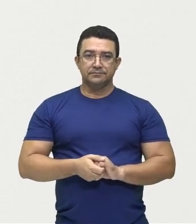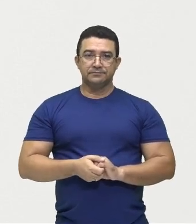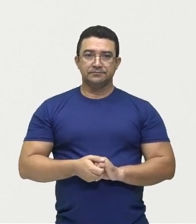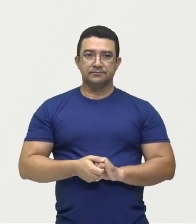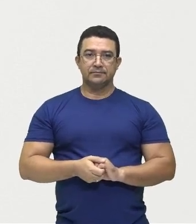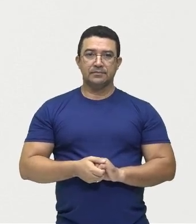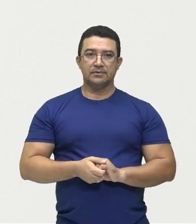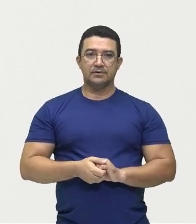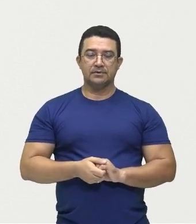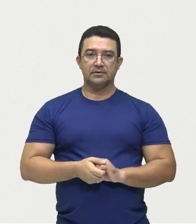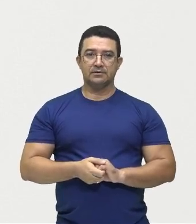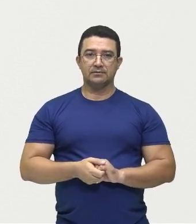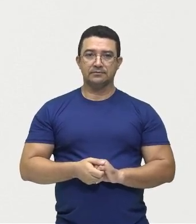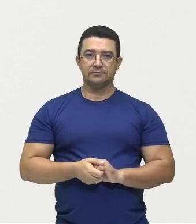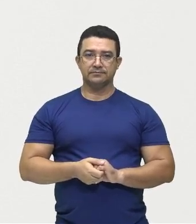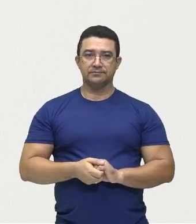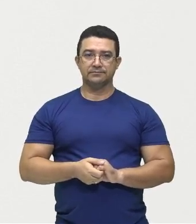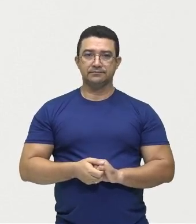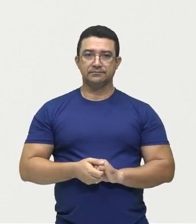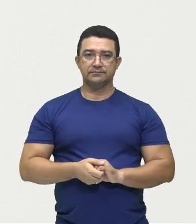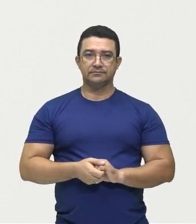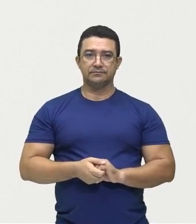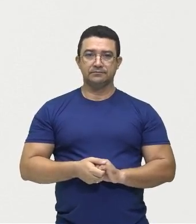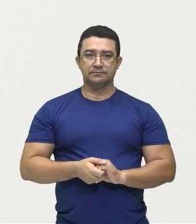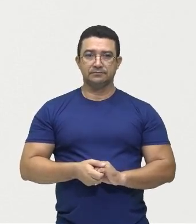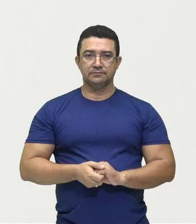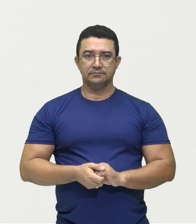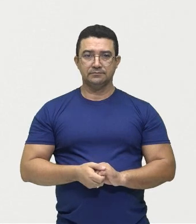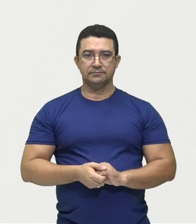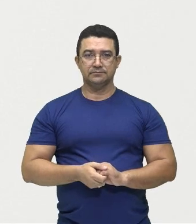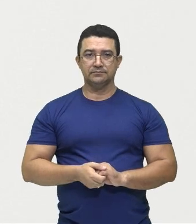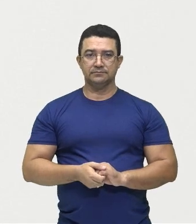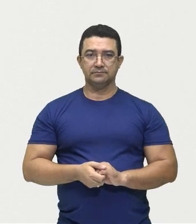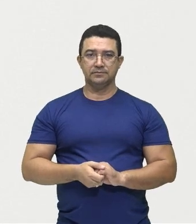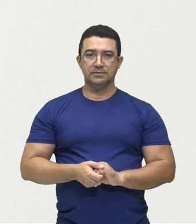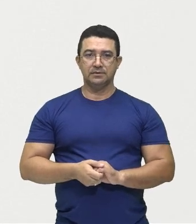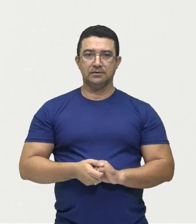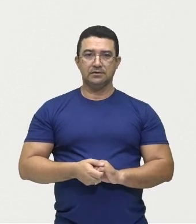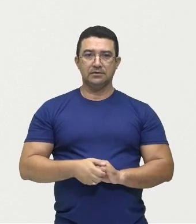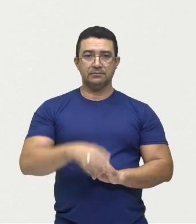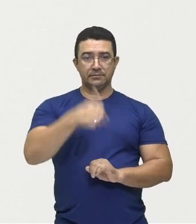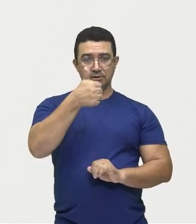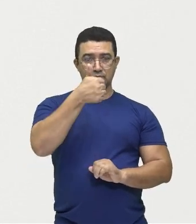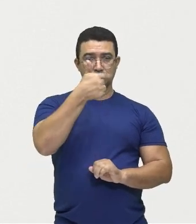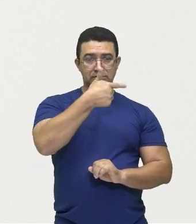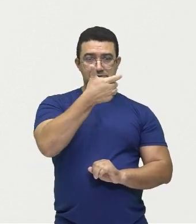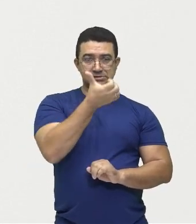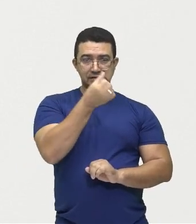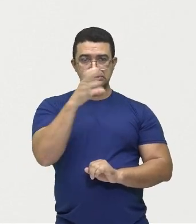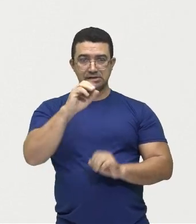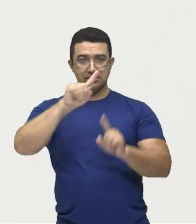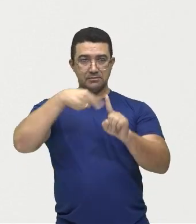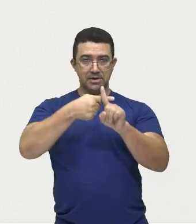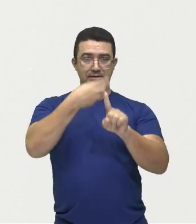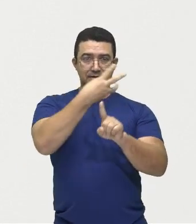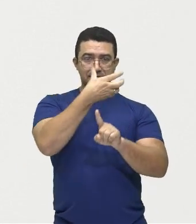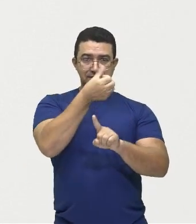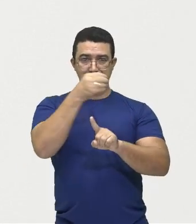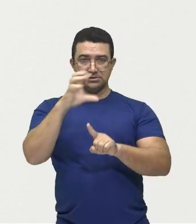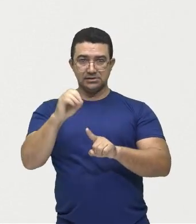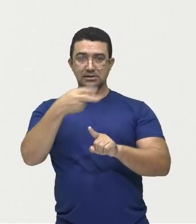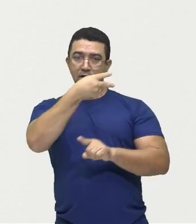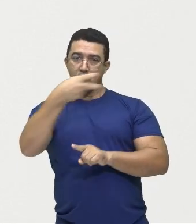tá? E aí deixamos aqui o 180n sozinho, né, para que a